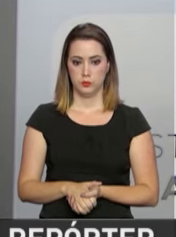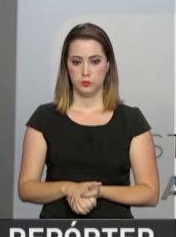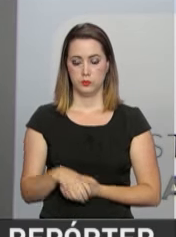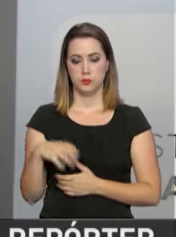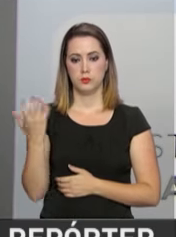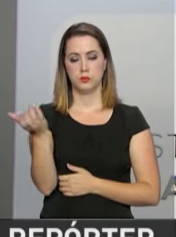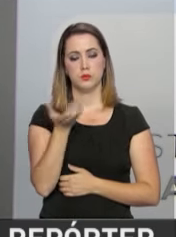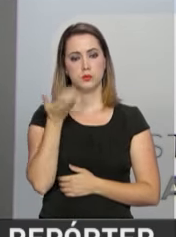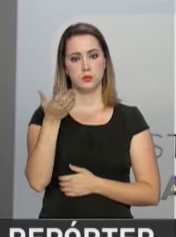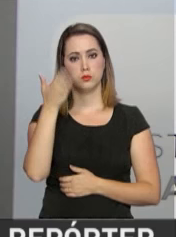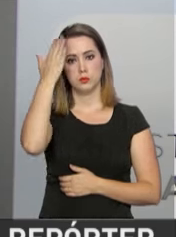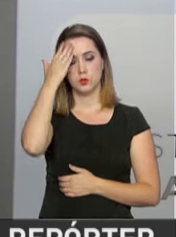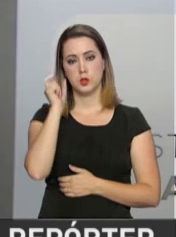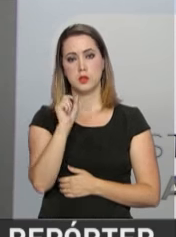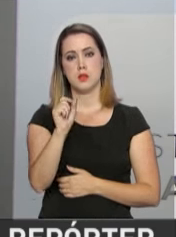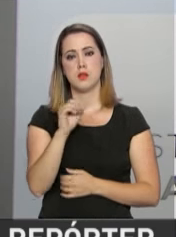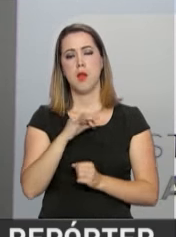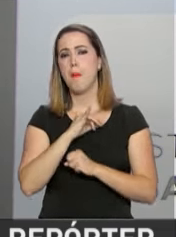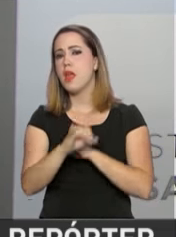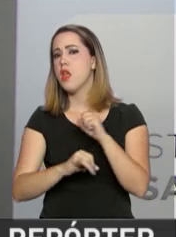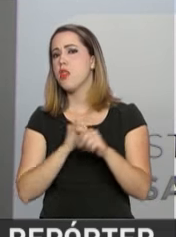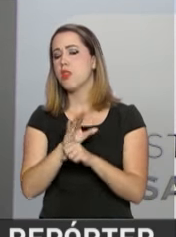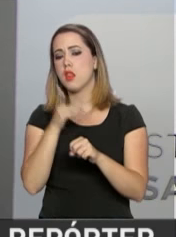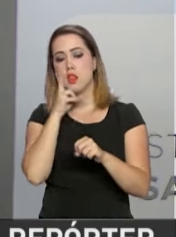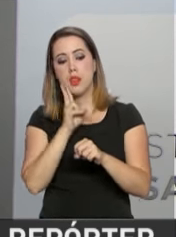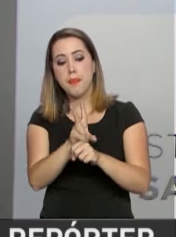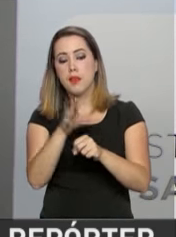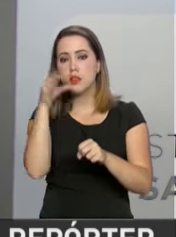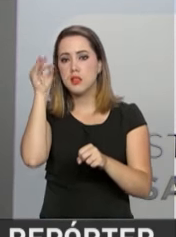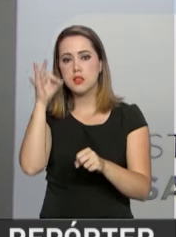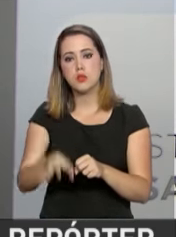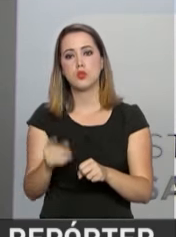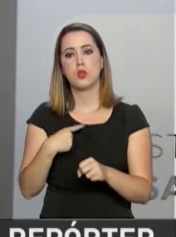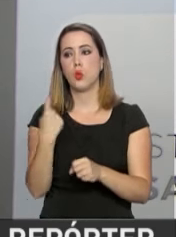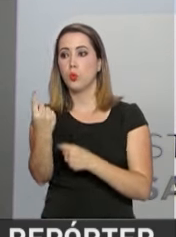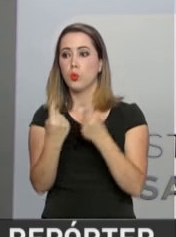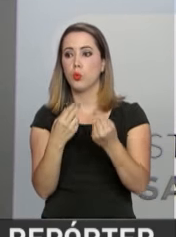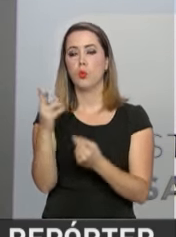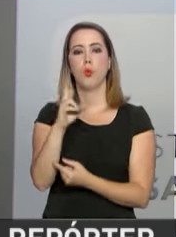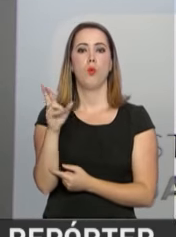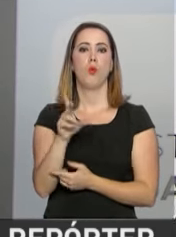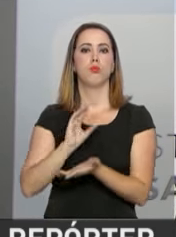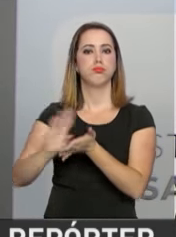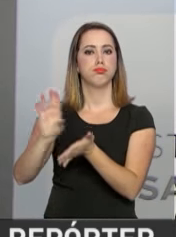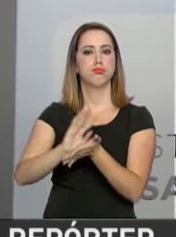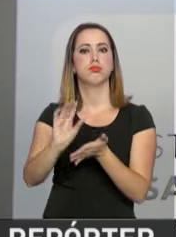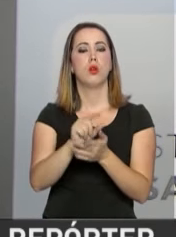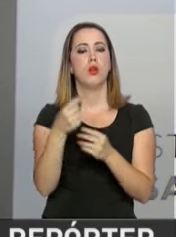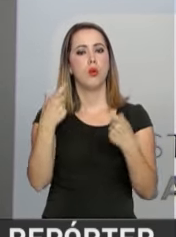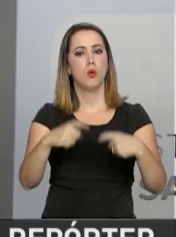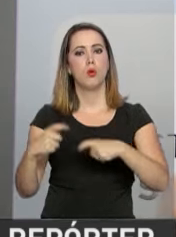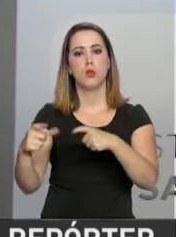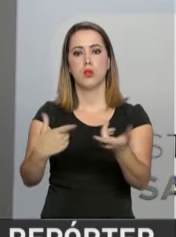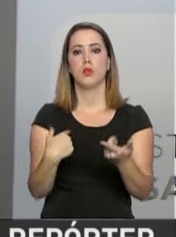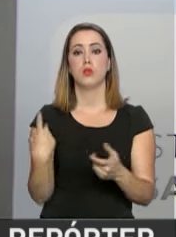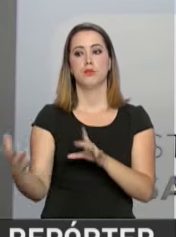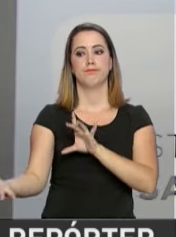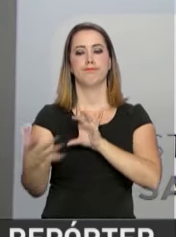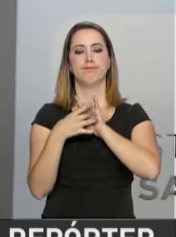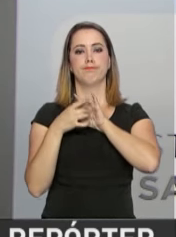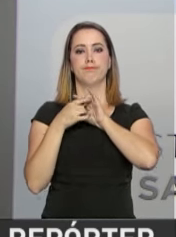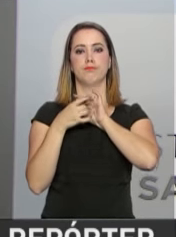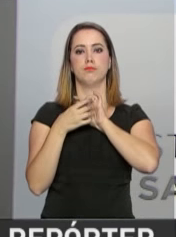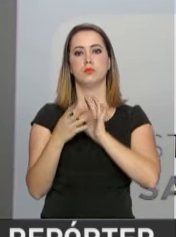só ver online com o investido cada réu do sus na saúde dos brasileiros e é isso que nós vamos conseguir com integração total